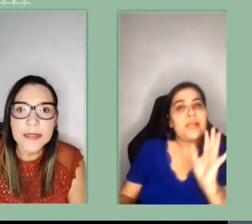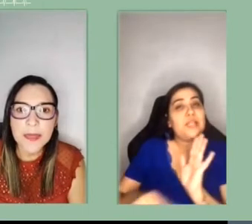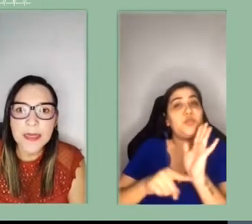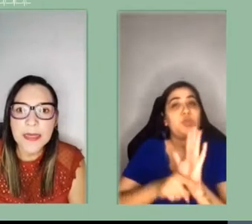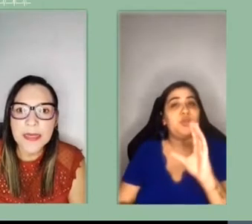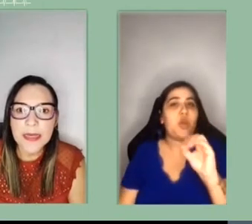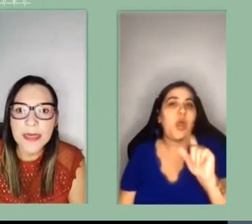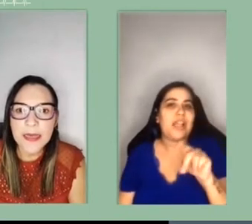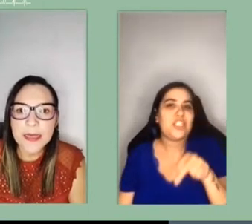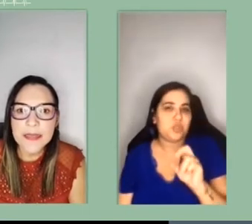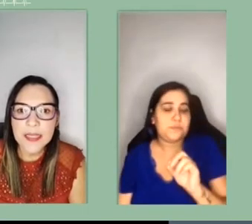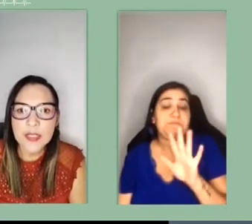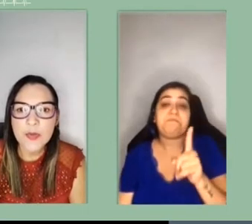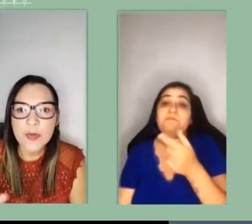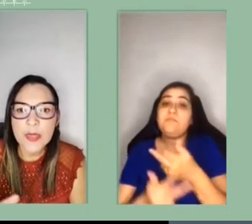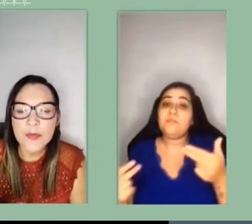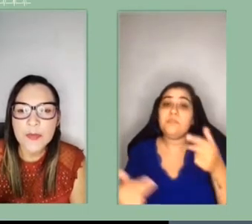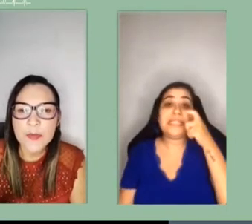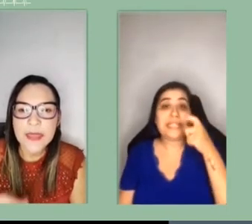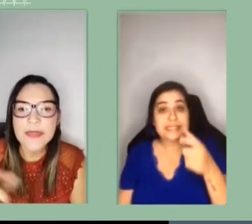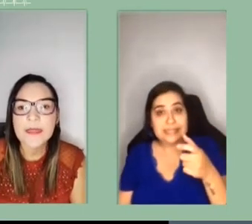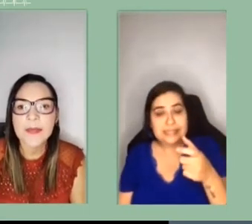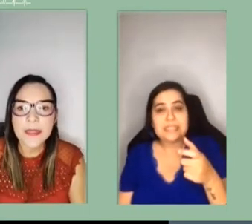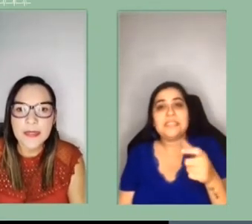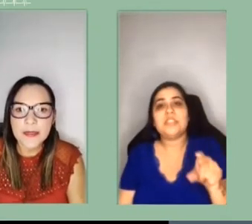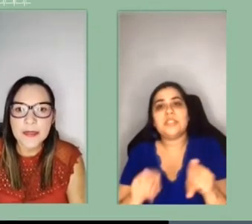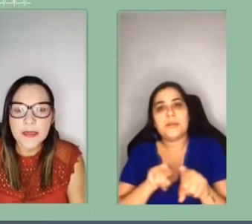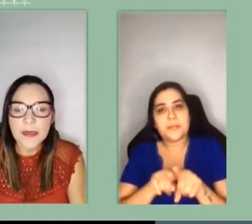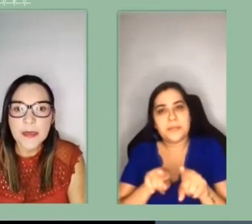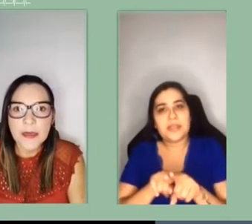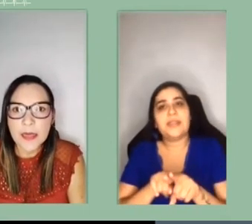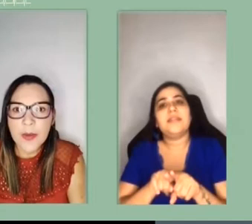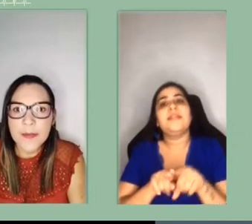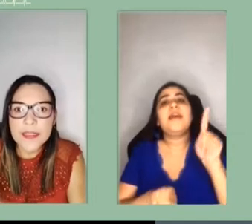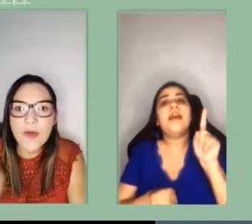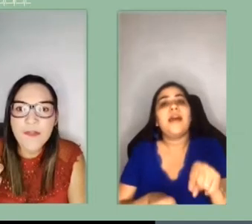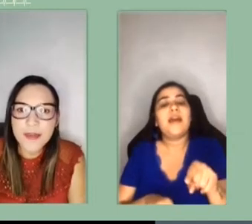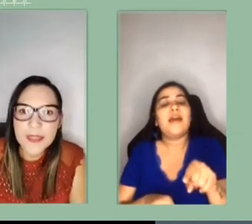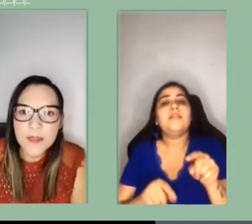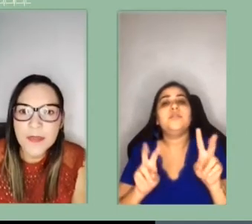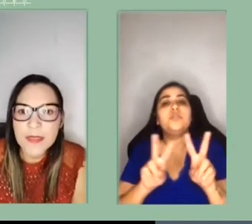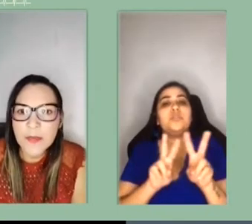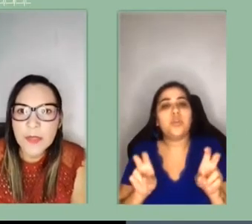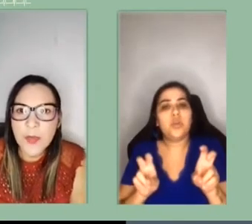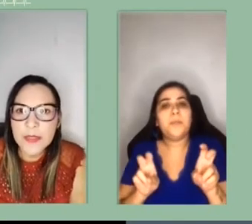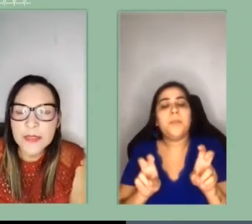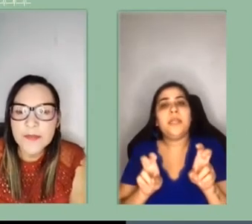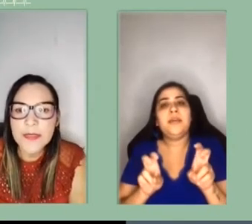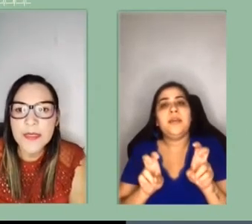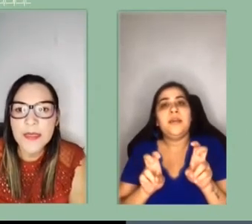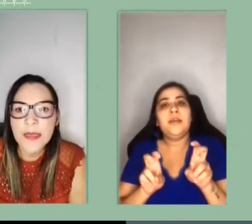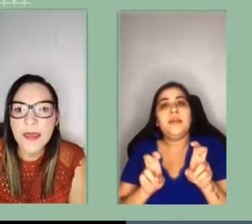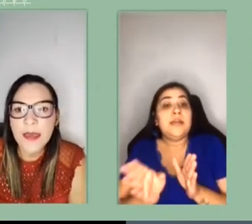interessante também, Lilica, é essa questão da acessibilidade. Eu aprendi com a Fran isso, né? Assim, muito